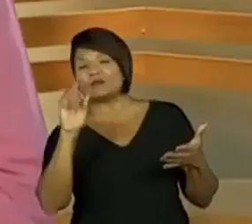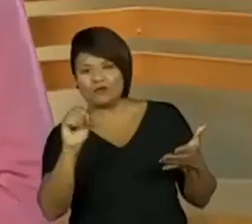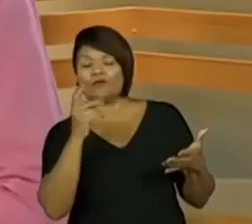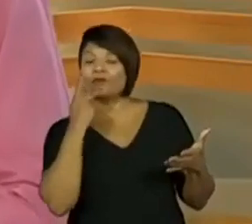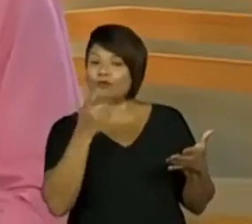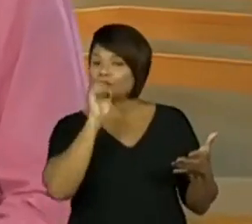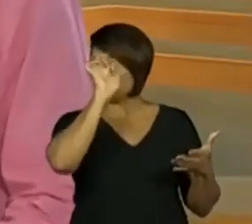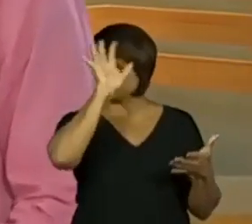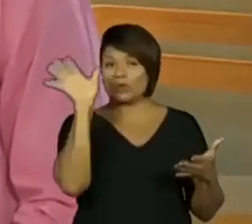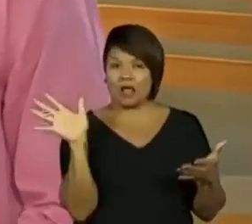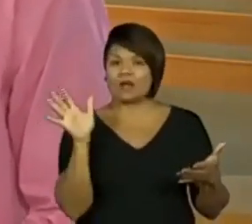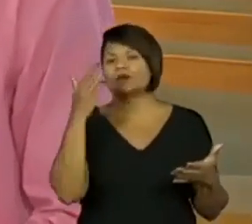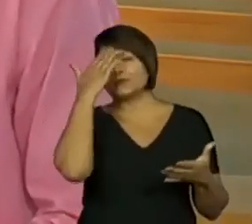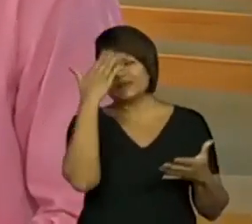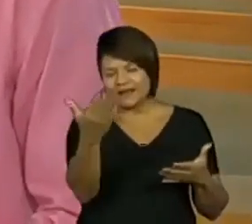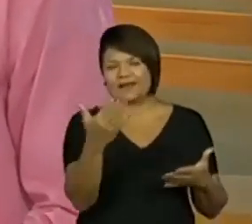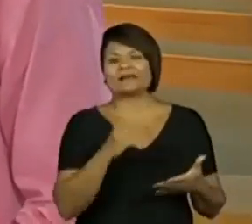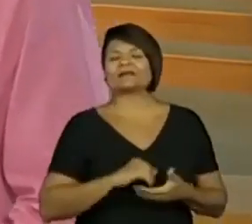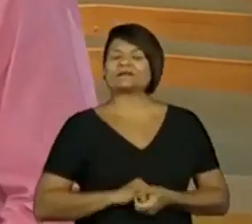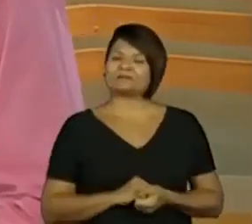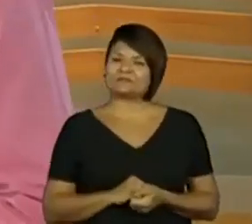claro, professor, obrigado, Diego.